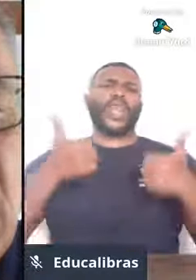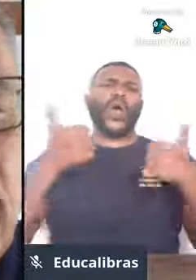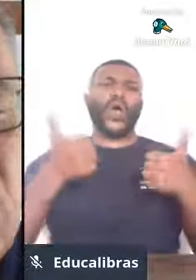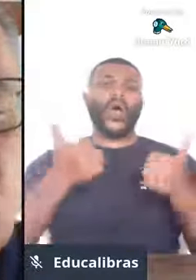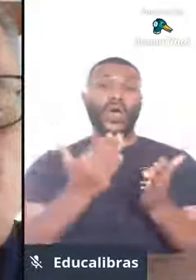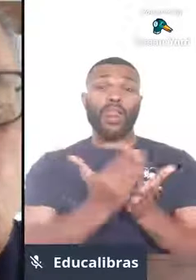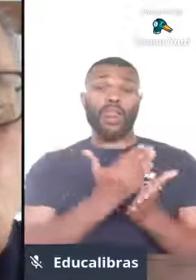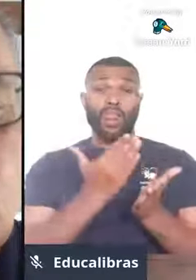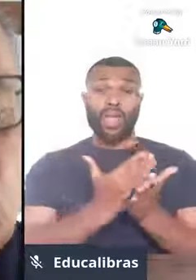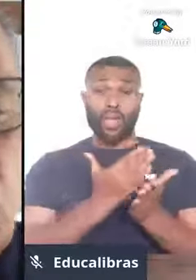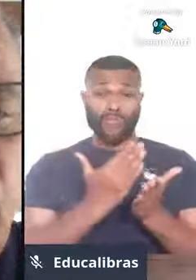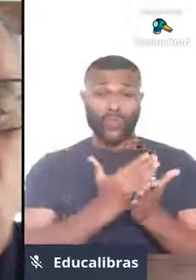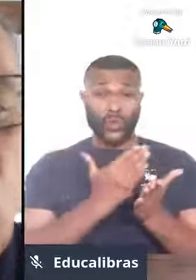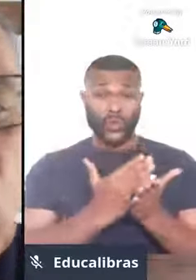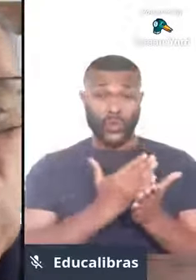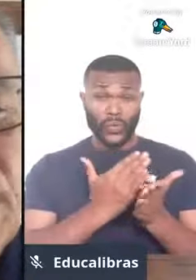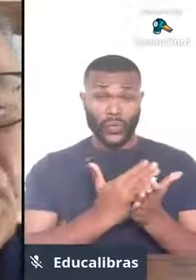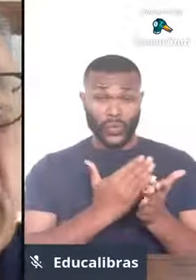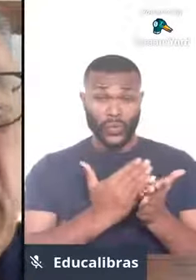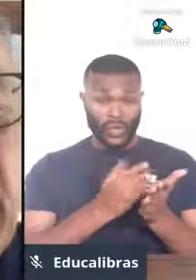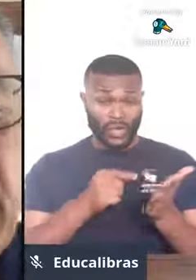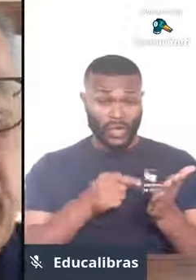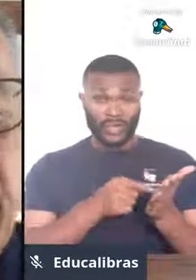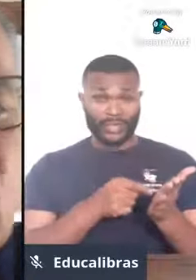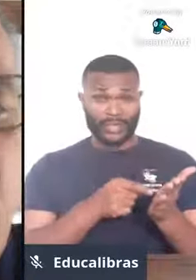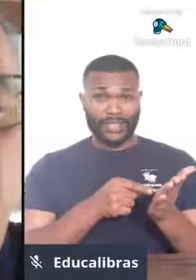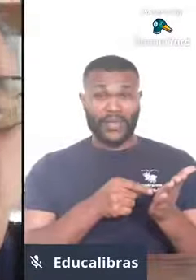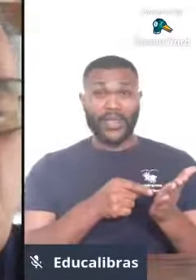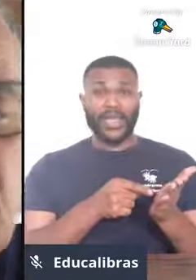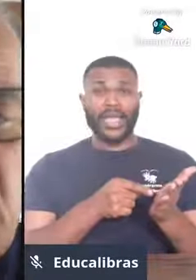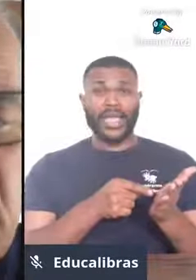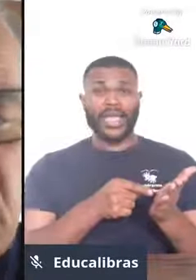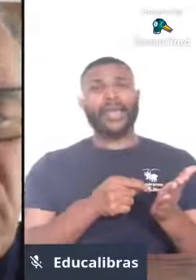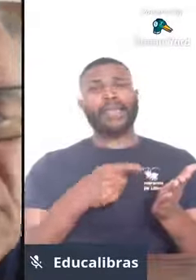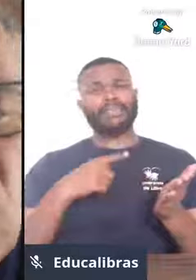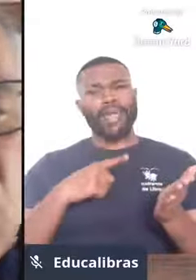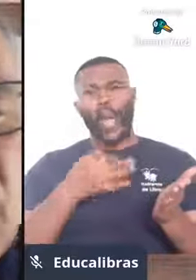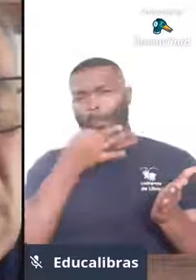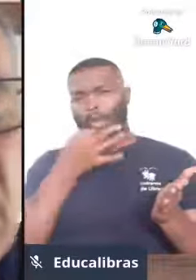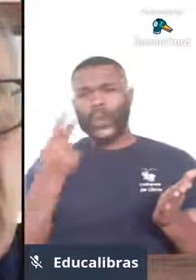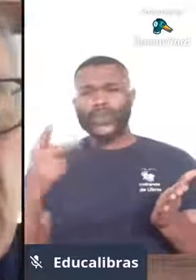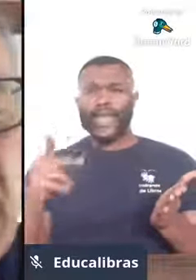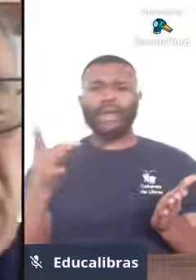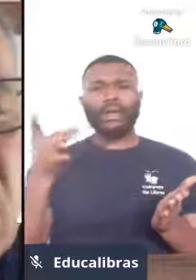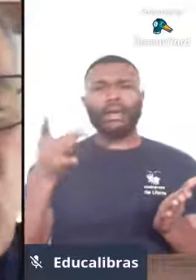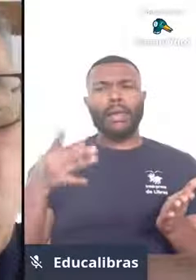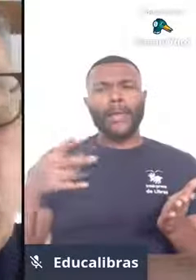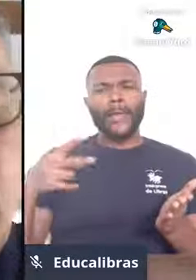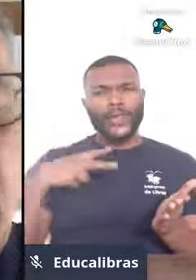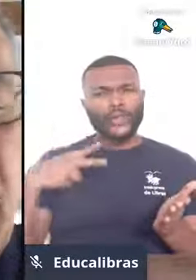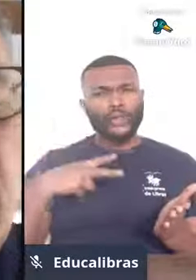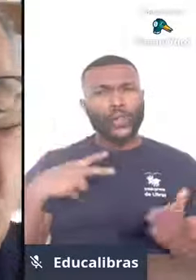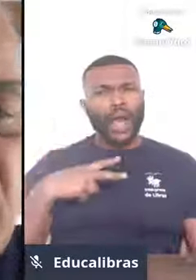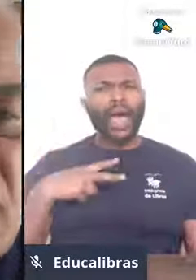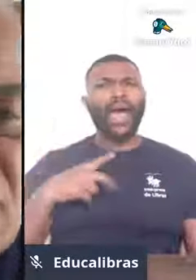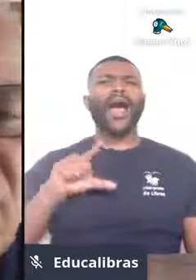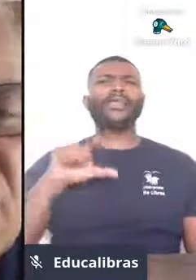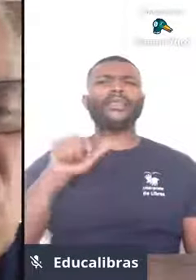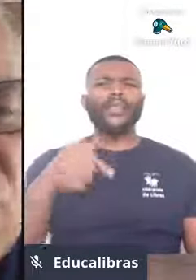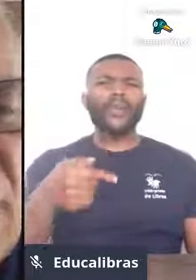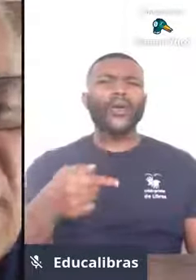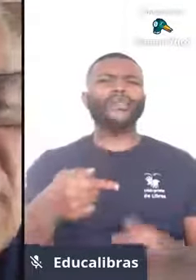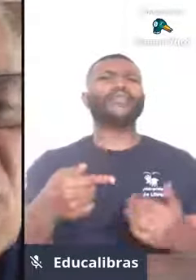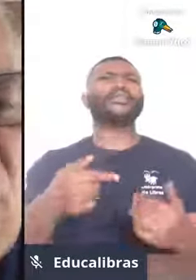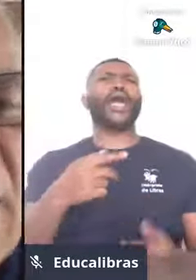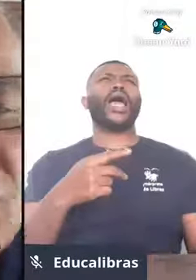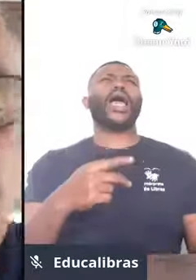de repente, um tom um pouco pessoal, de vez em quando ele entra num pouco de polêmica, de vez em quando